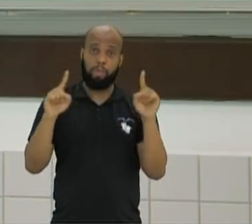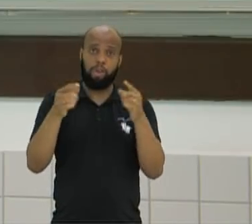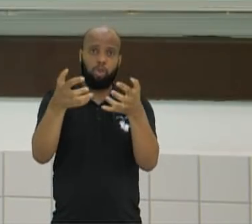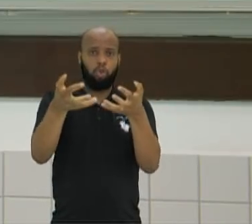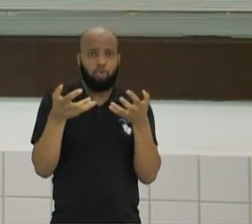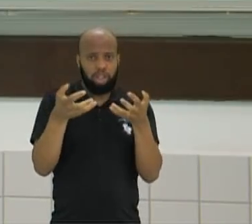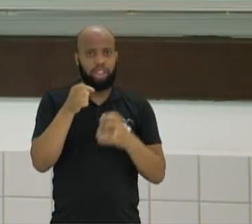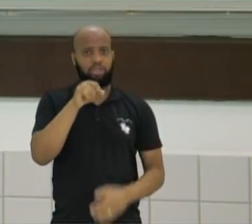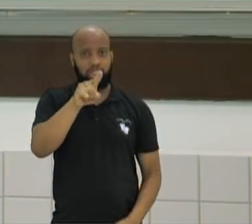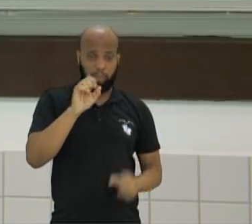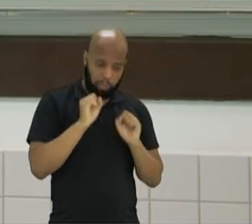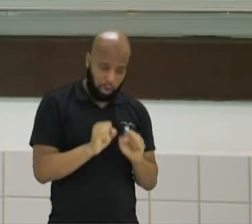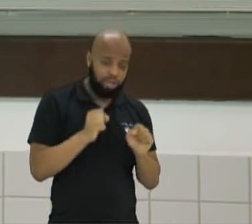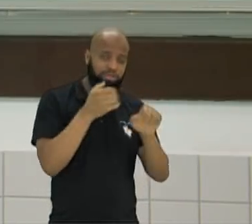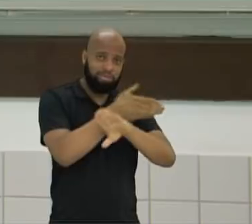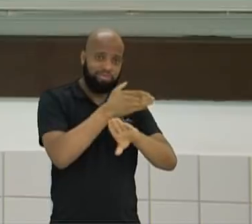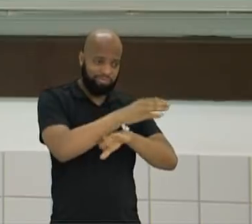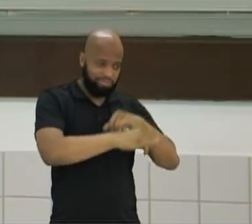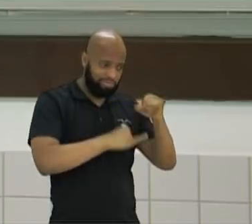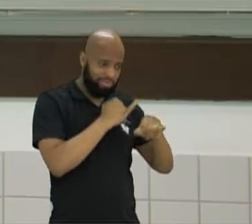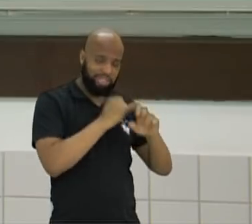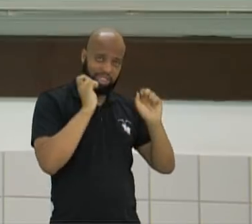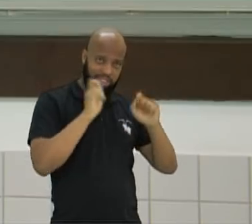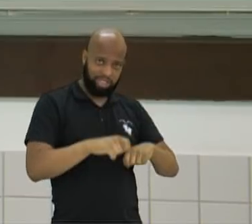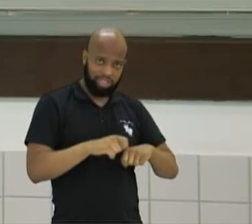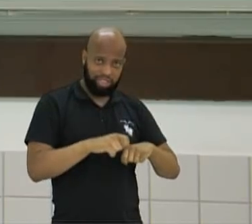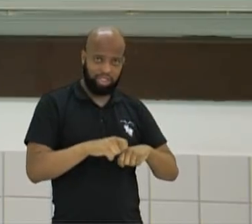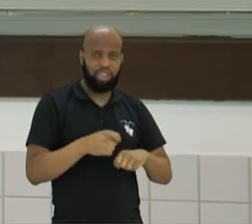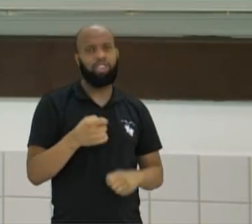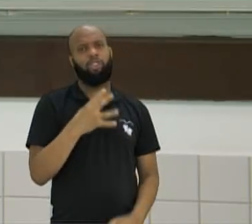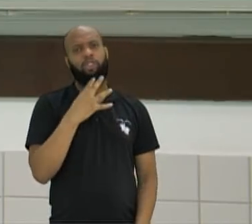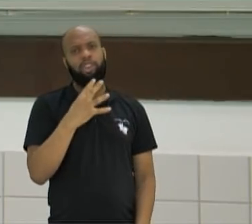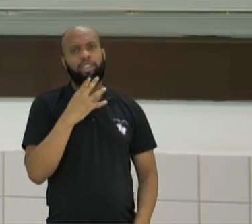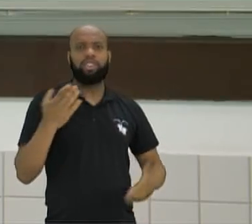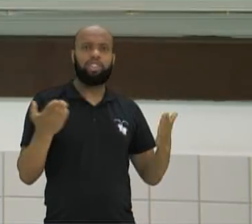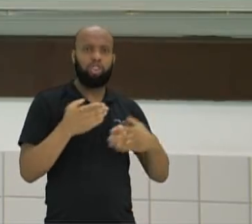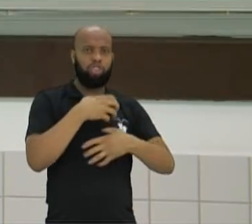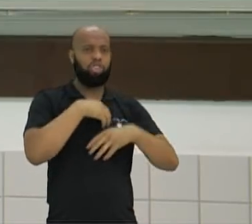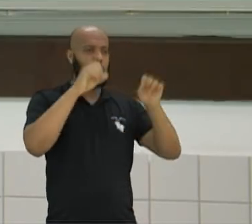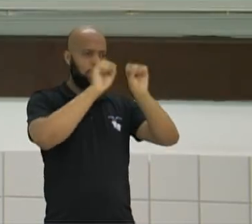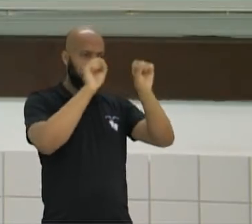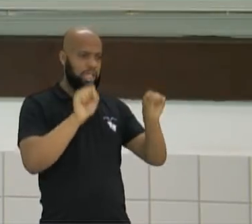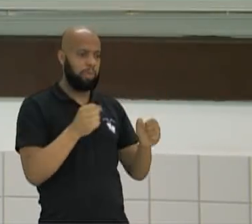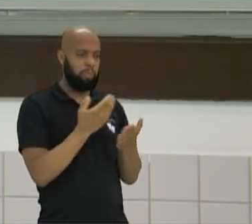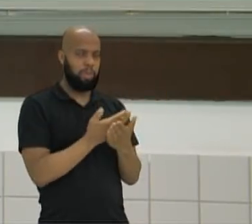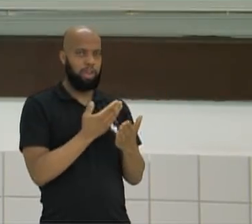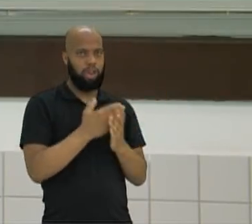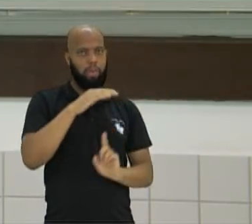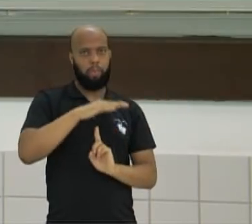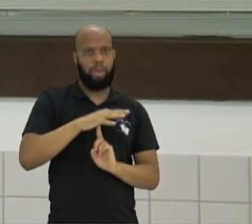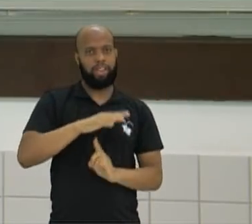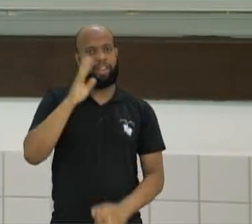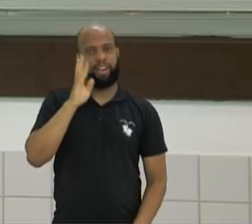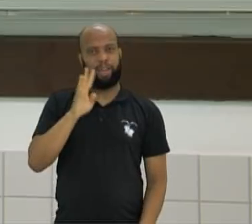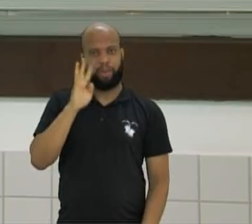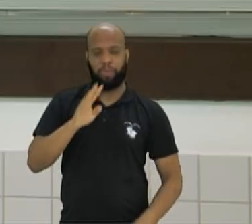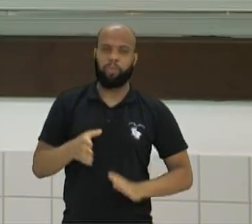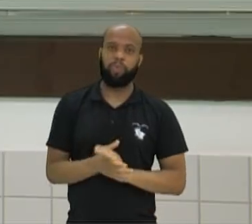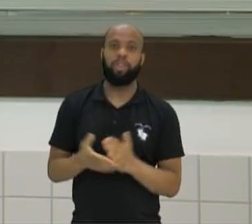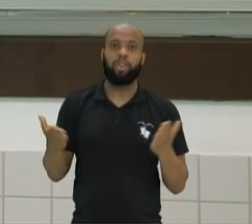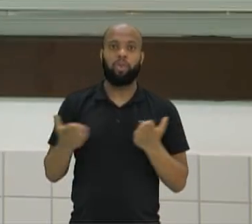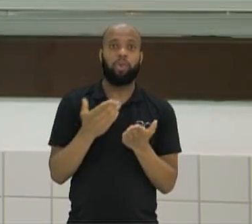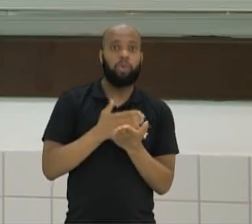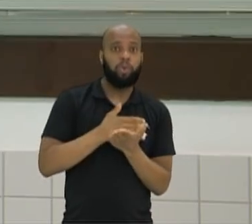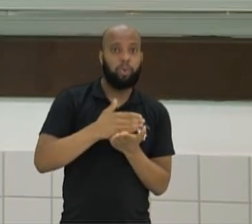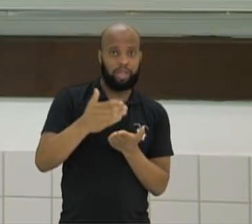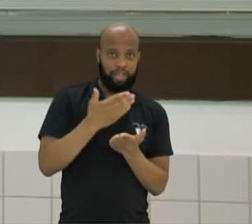pode, quem tem acesso, quem tem condições tecnológicas, venha conhecer aí o sistema do Aula Paraná. Pô, super bacana. Vamos lá? Começar então a nossa